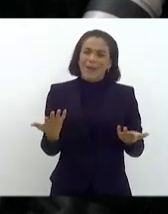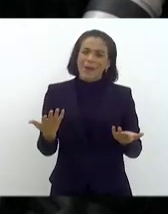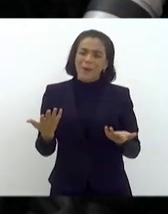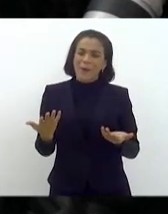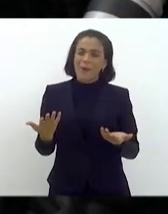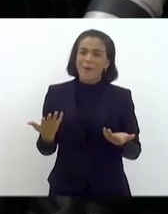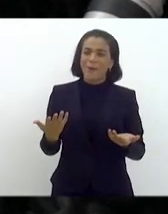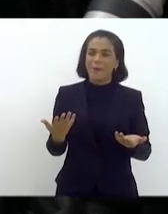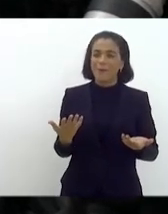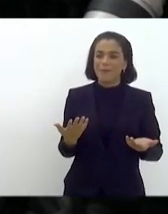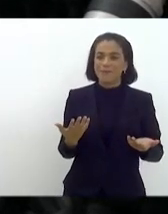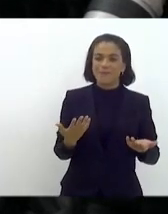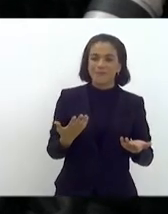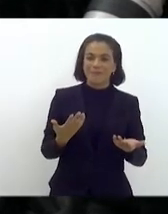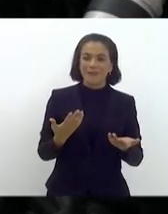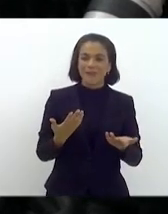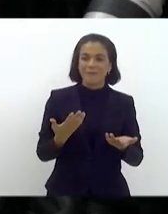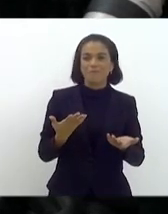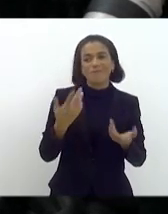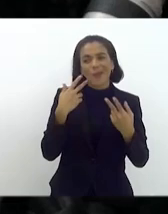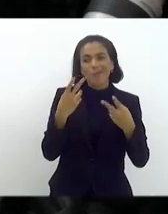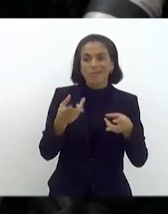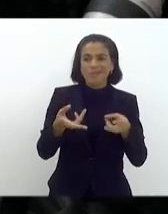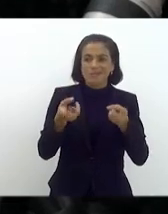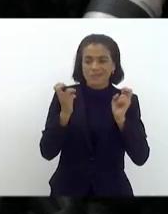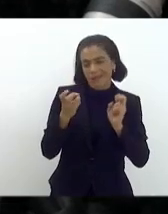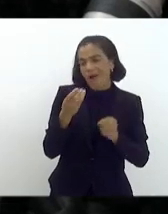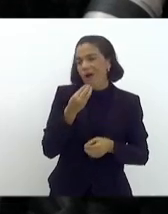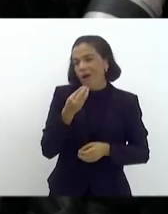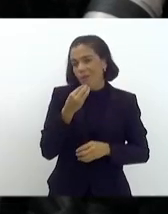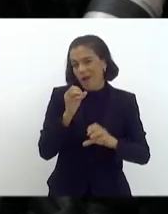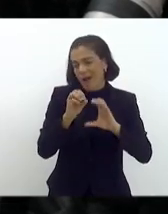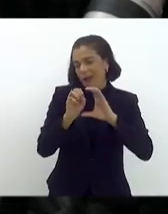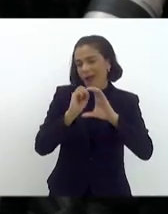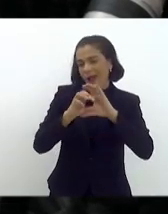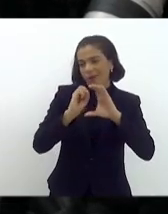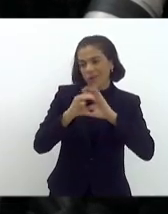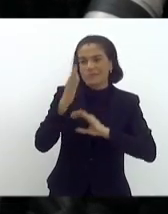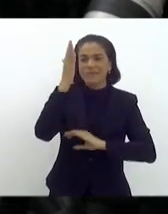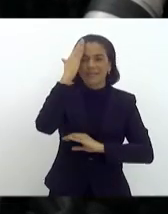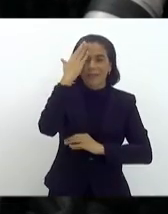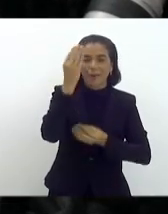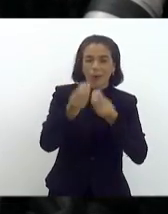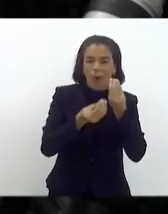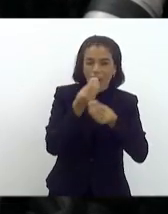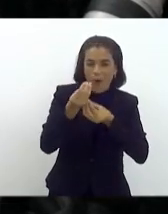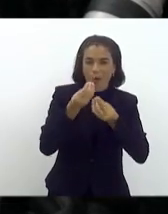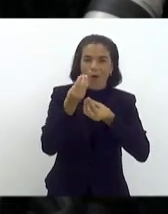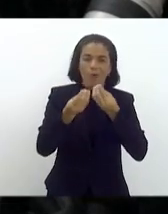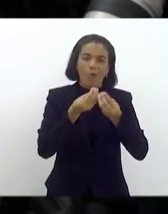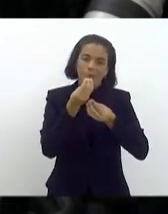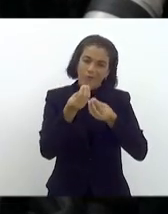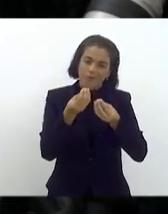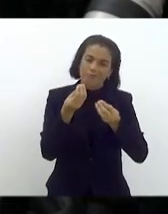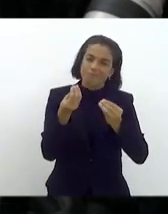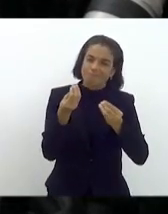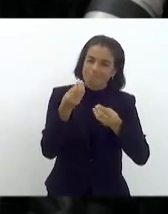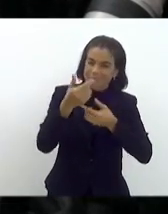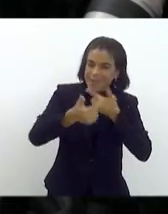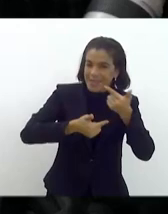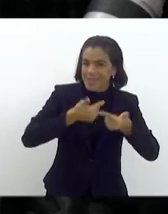a questão que foi colocada aqui é claro que a TV Globo sabe explorar em determinado momento ela vai botar ali uma inserção